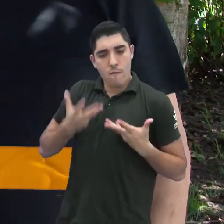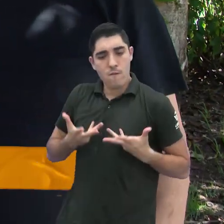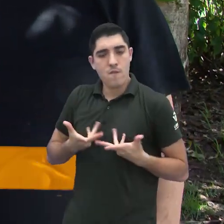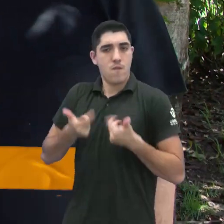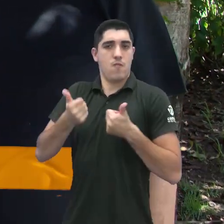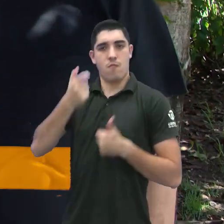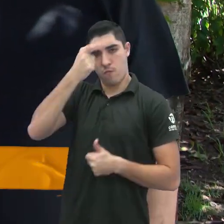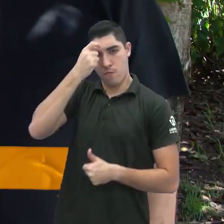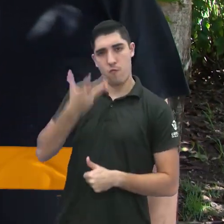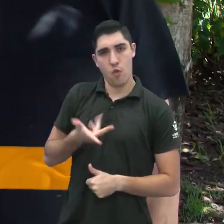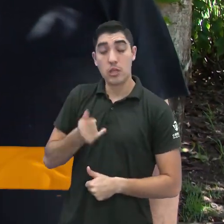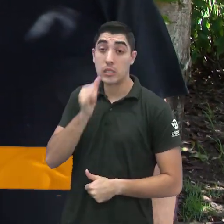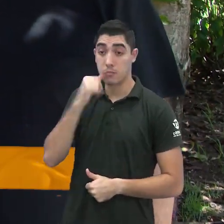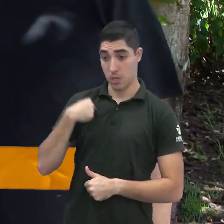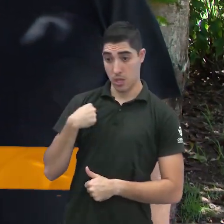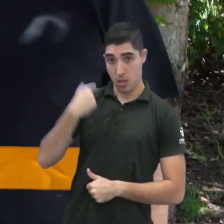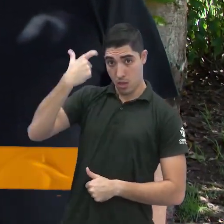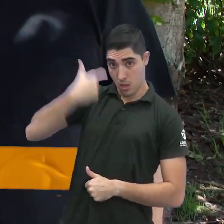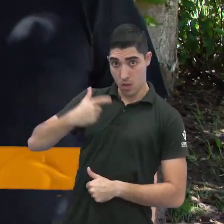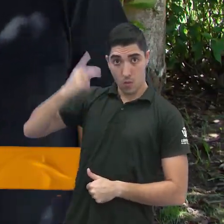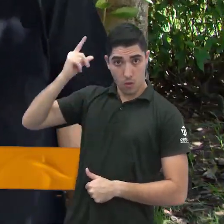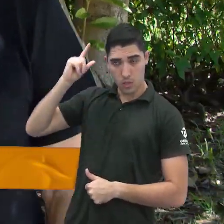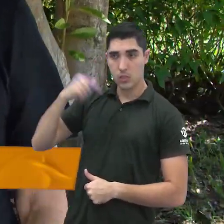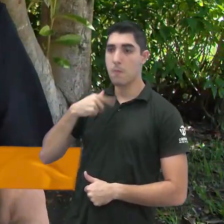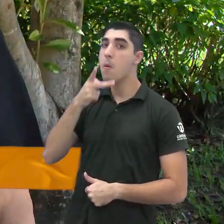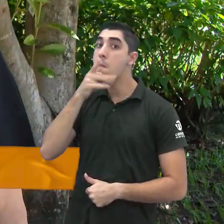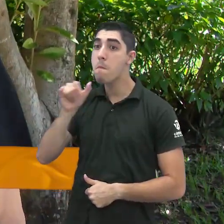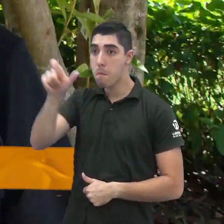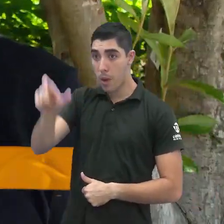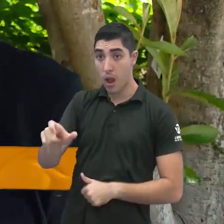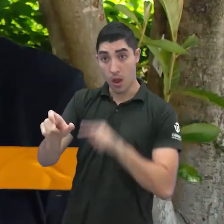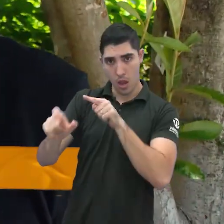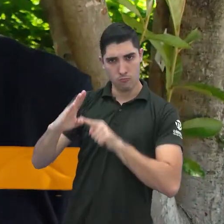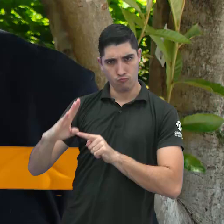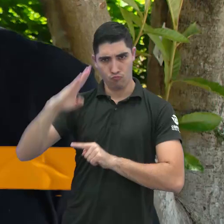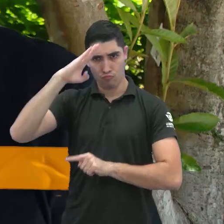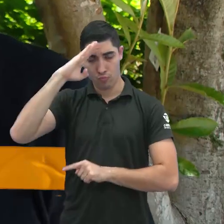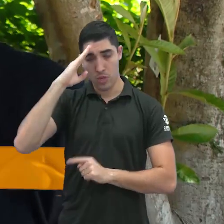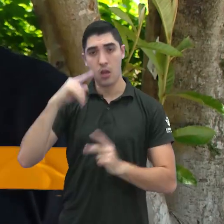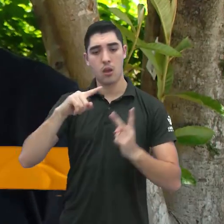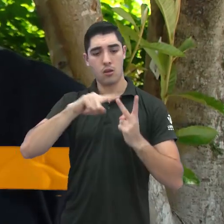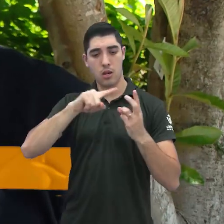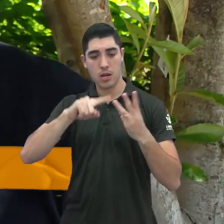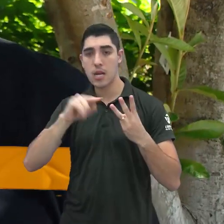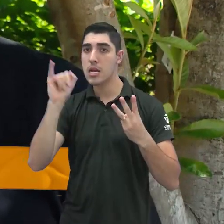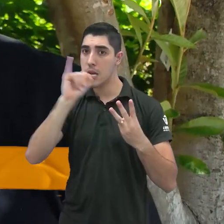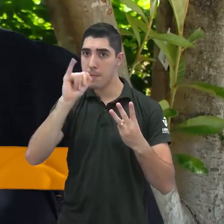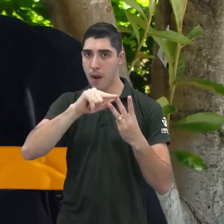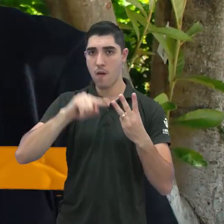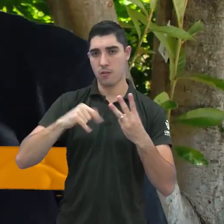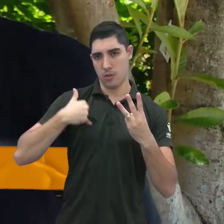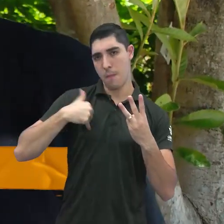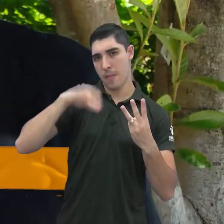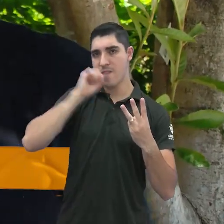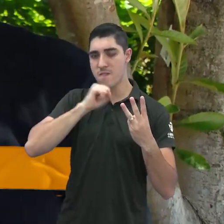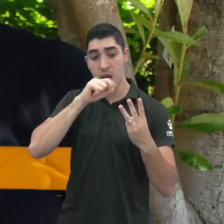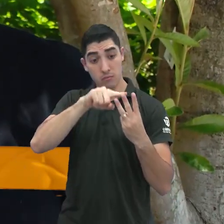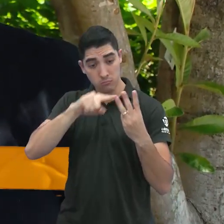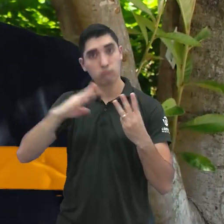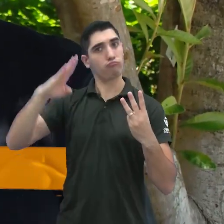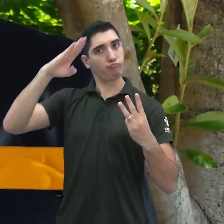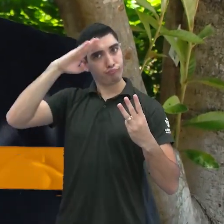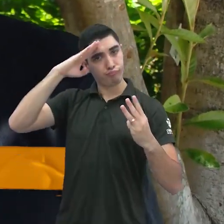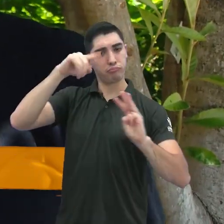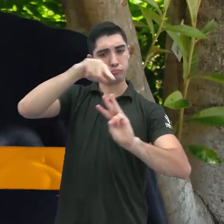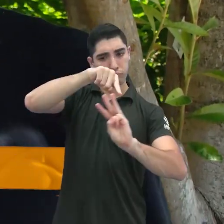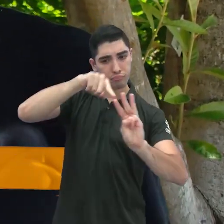No meu caso, eu tive exemplo do meu pai, que era militar, meus 2 irmãos mais velhos, que eram militares, então foi